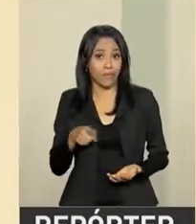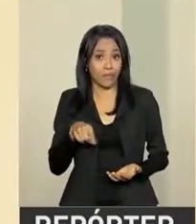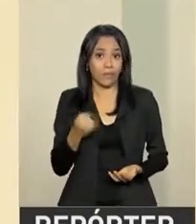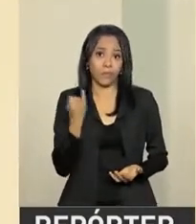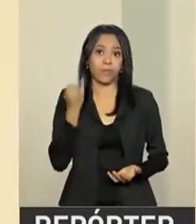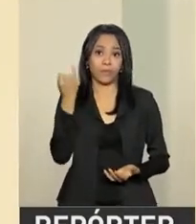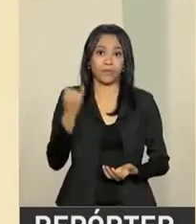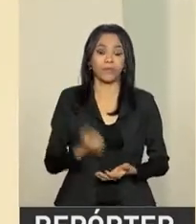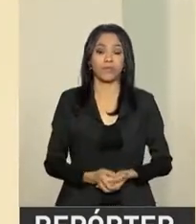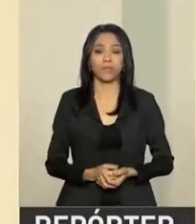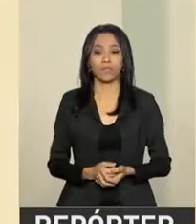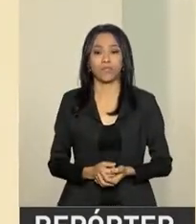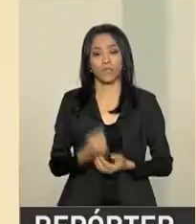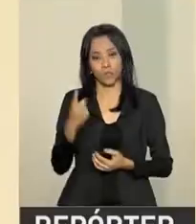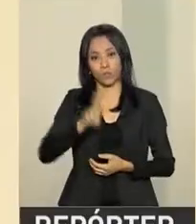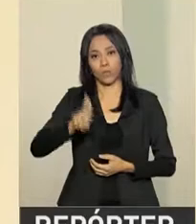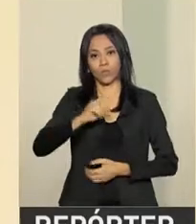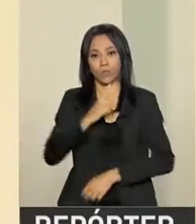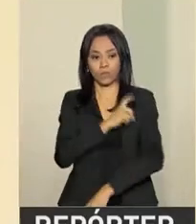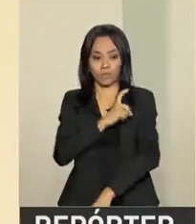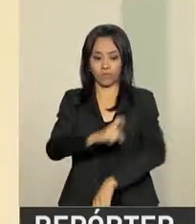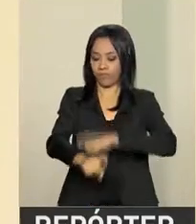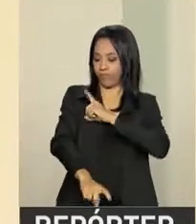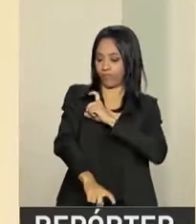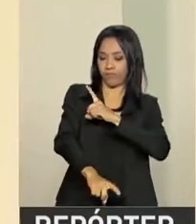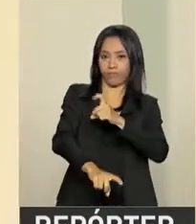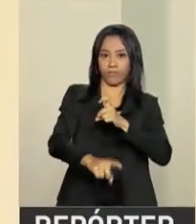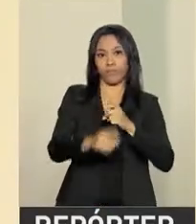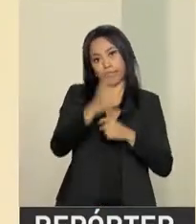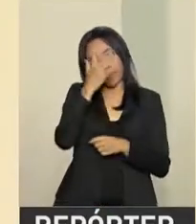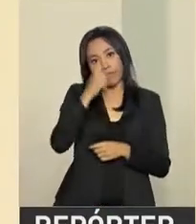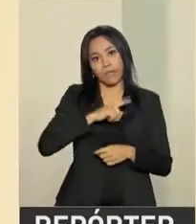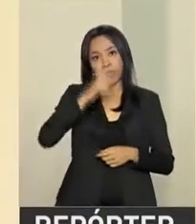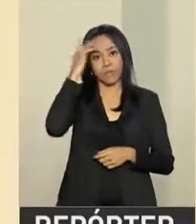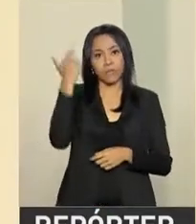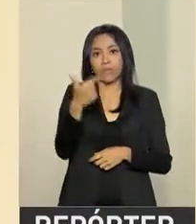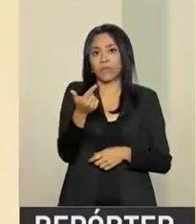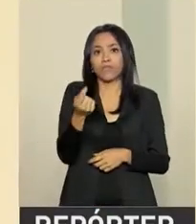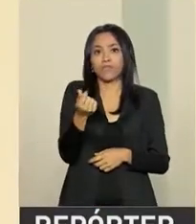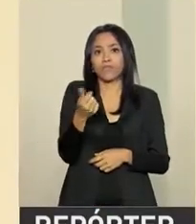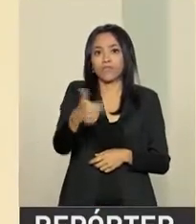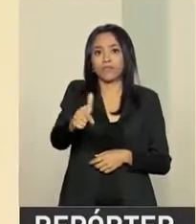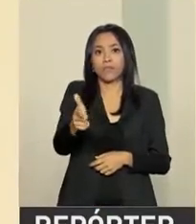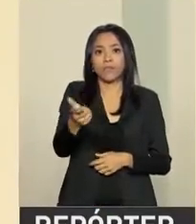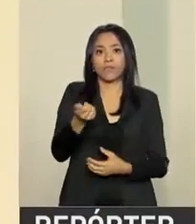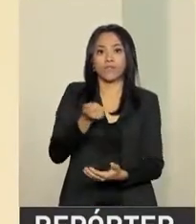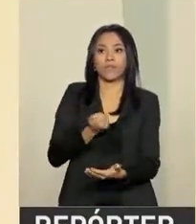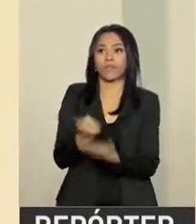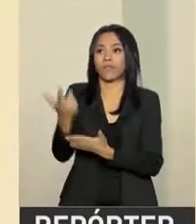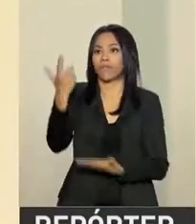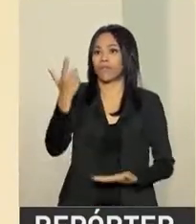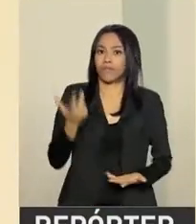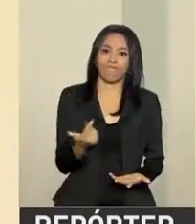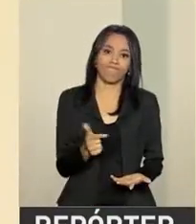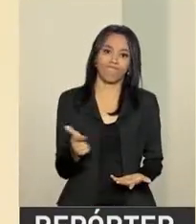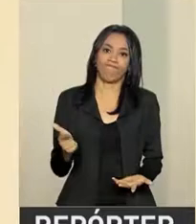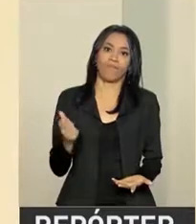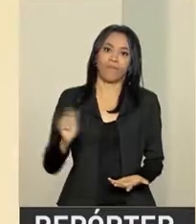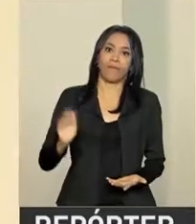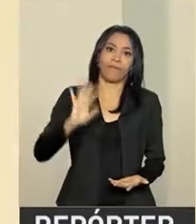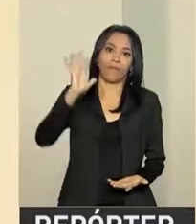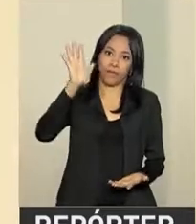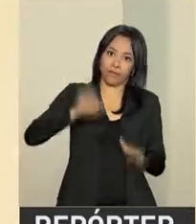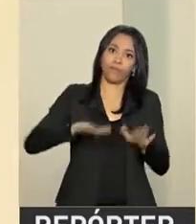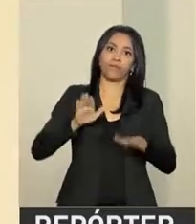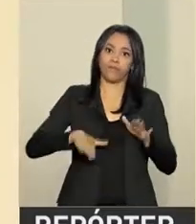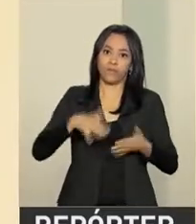um repelente é muita gente não tem condição de de pagar porque é caro às